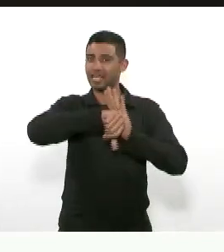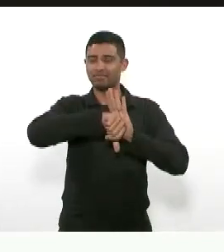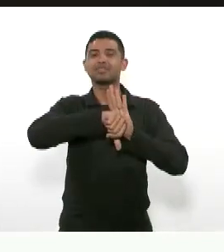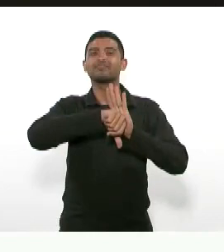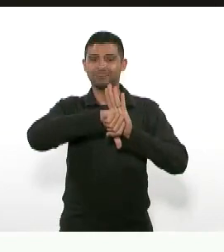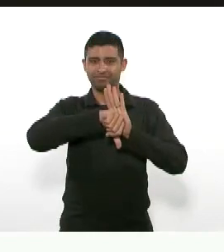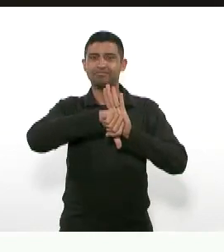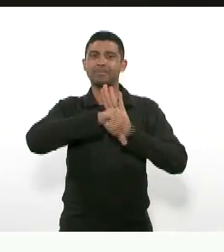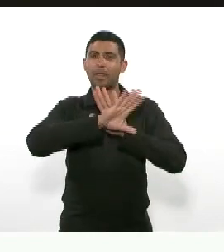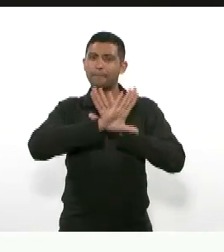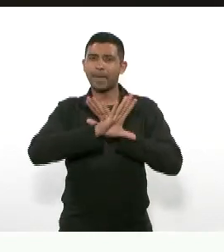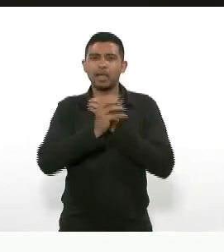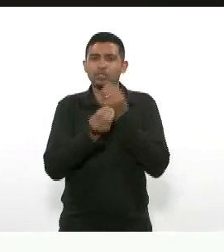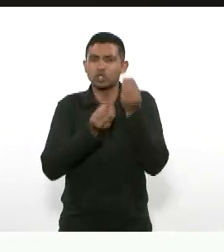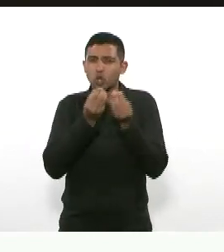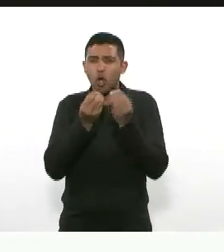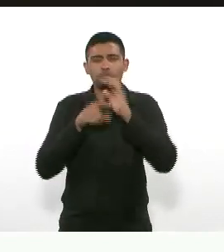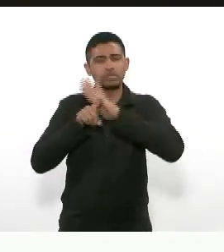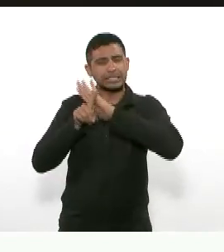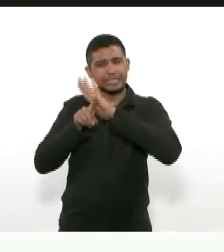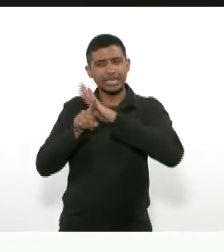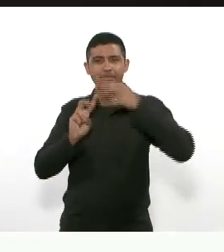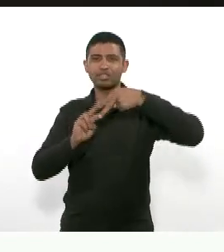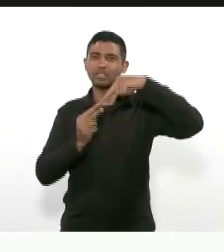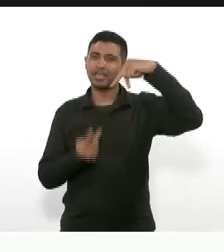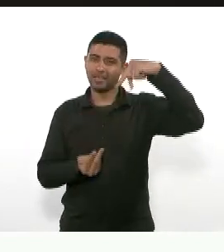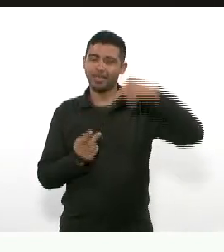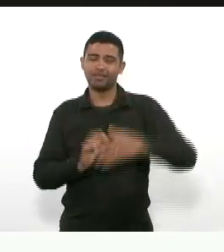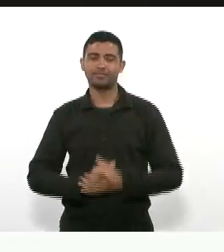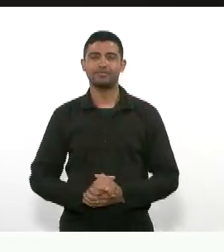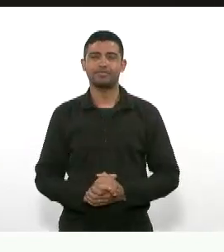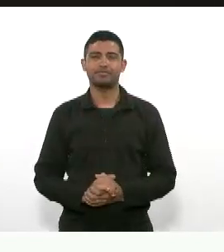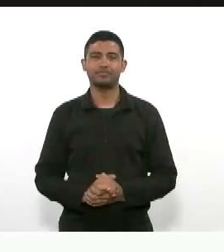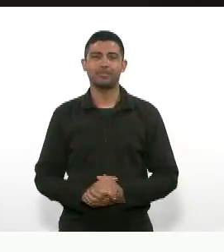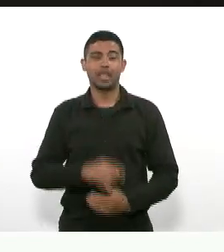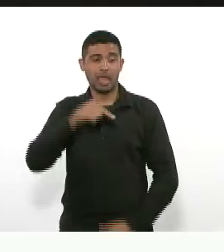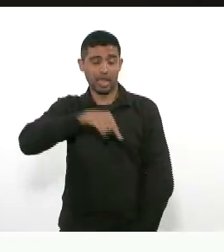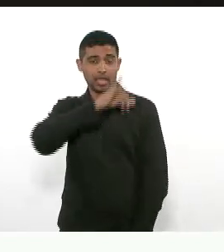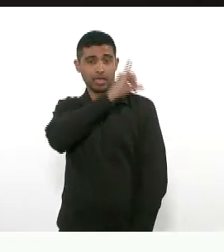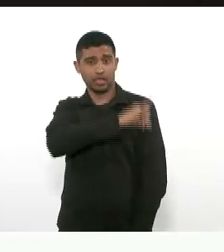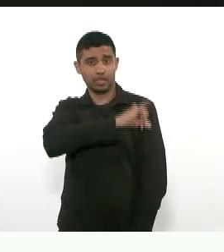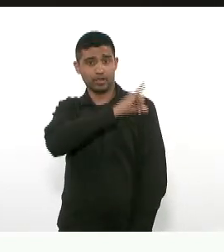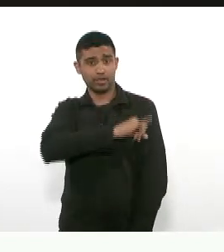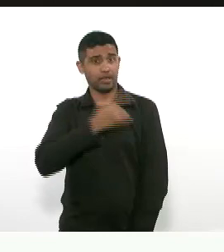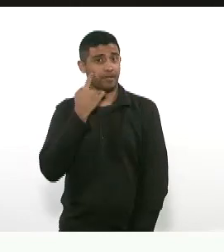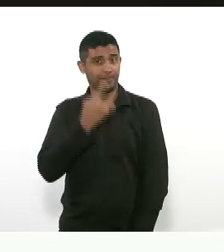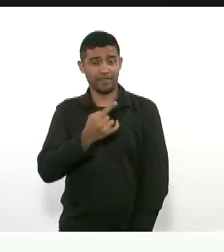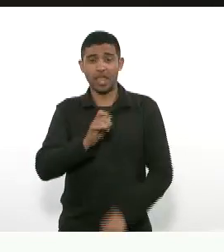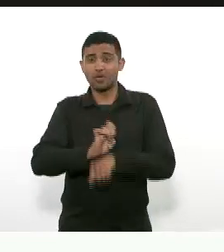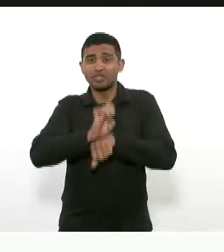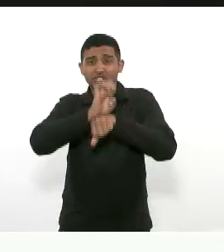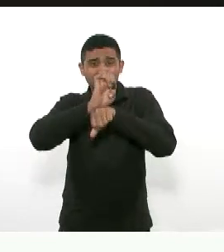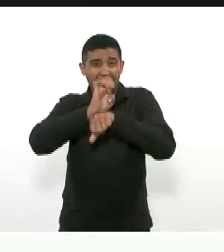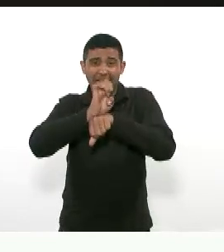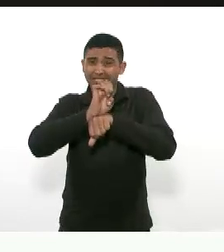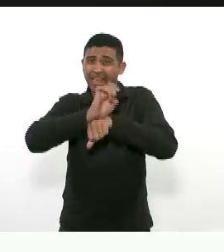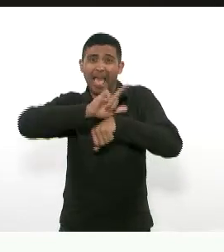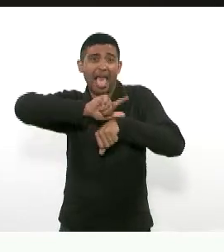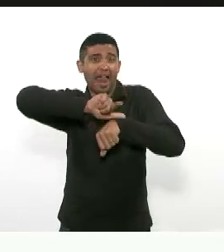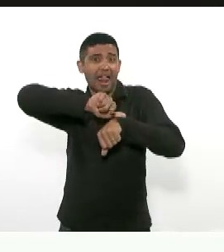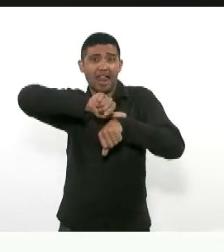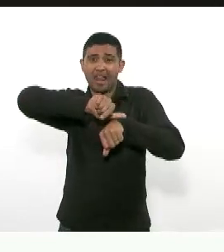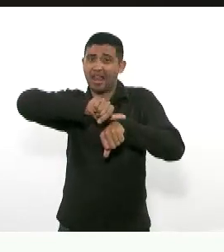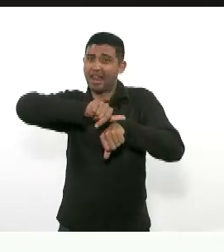baseados no exame de DNA. O Rio de Janeiro é um dos estados que está mais atrasado na